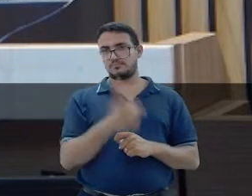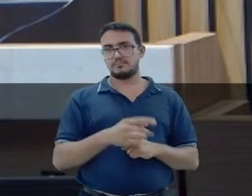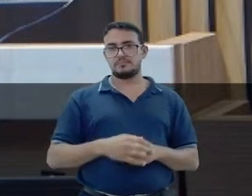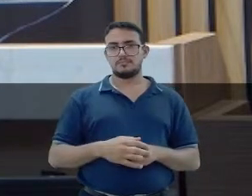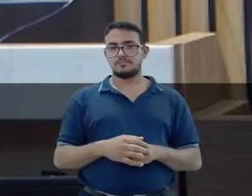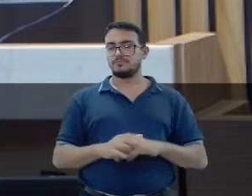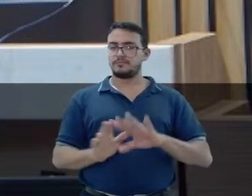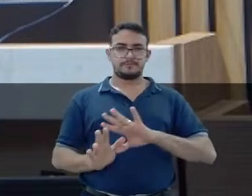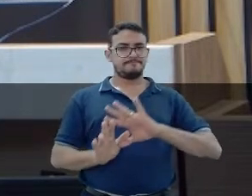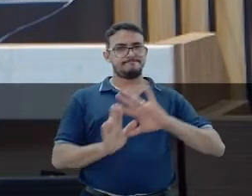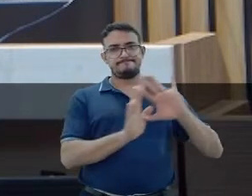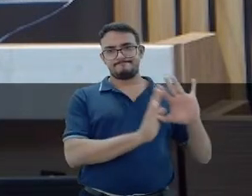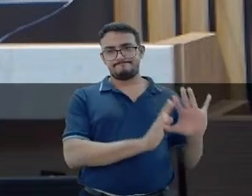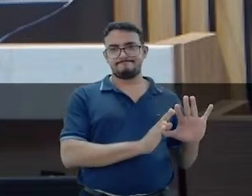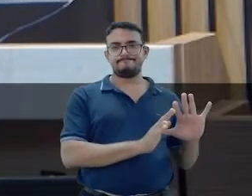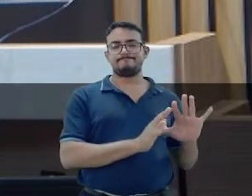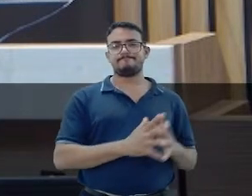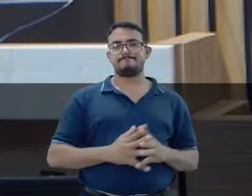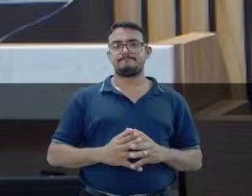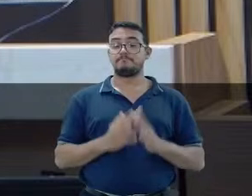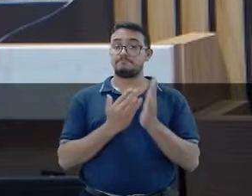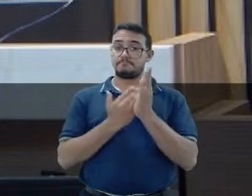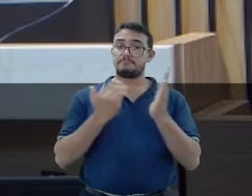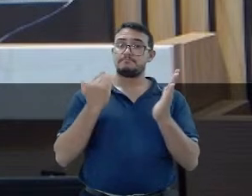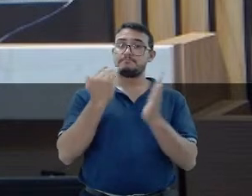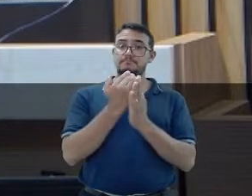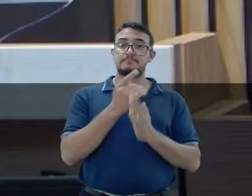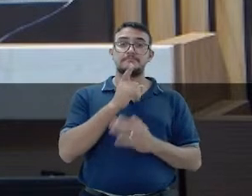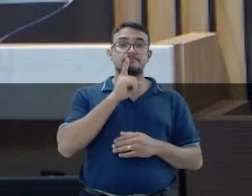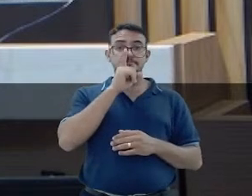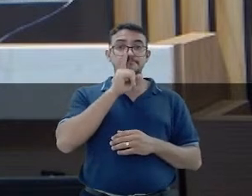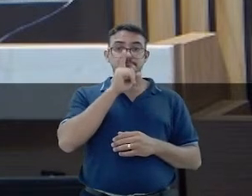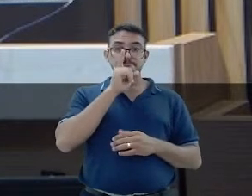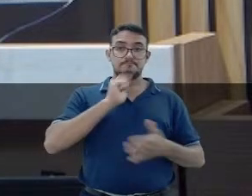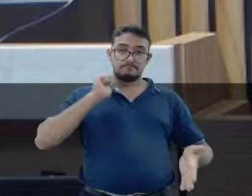preliminar. Quanto ao adicional de insalubridade,